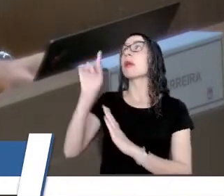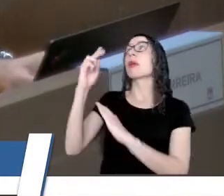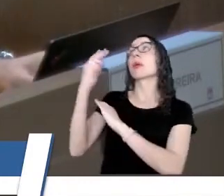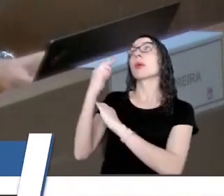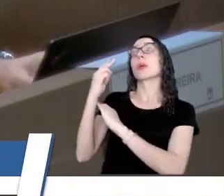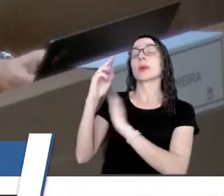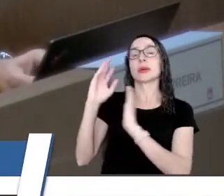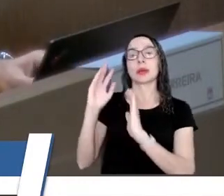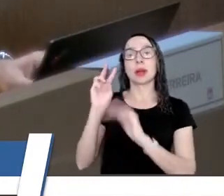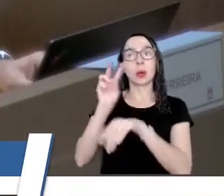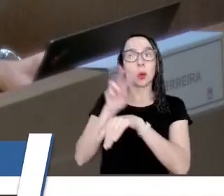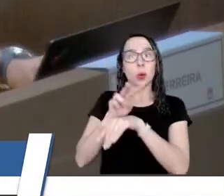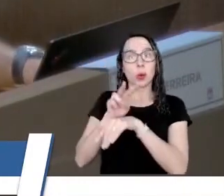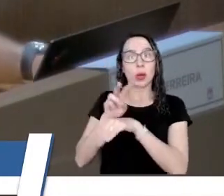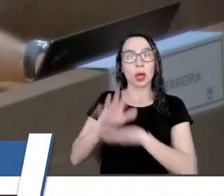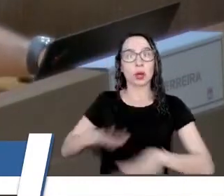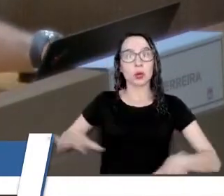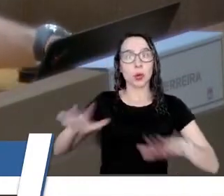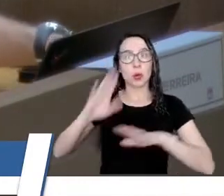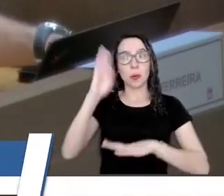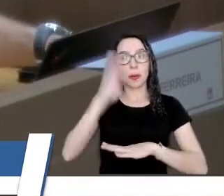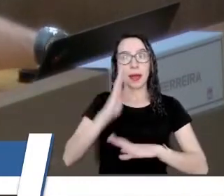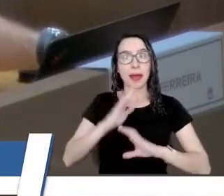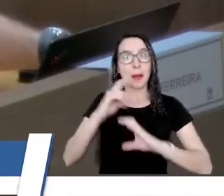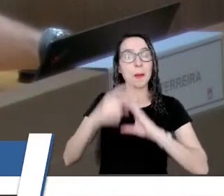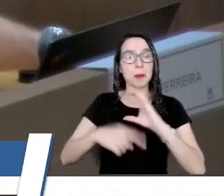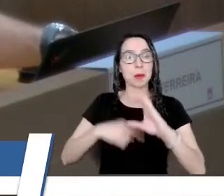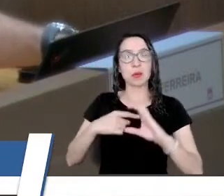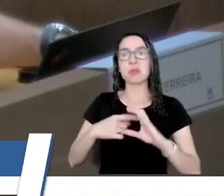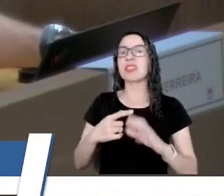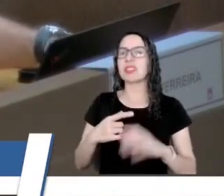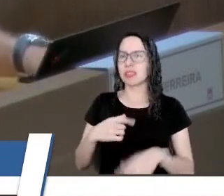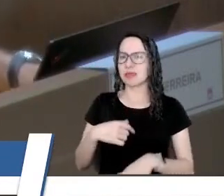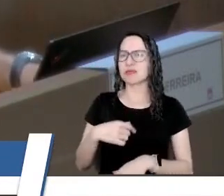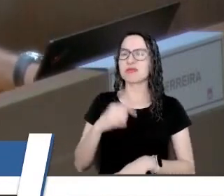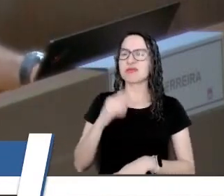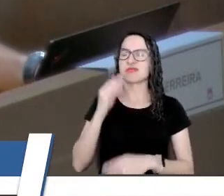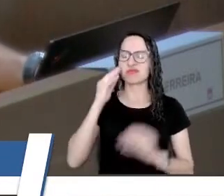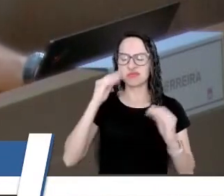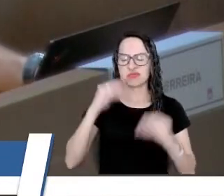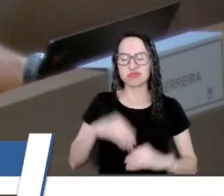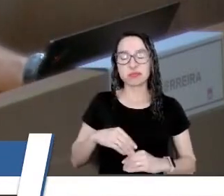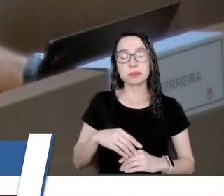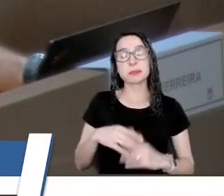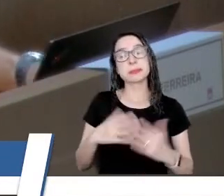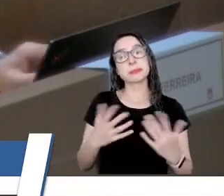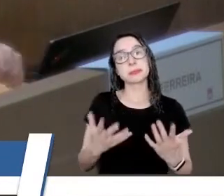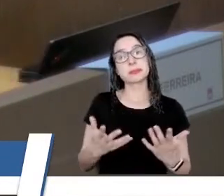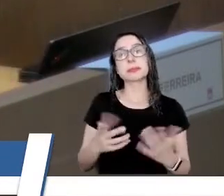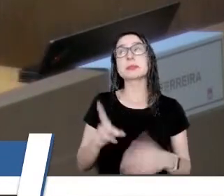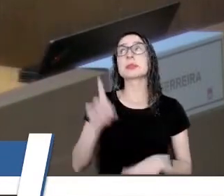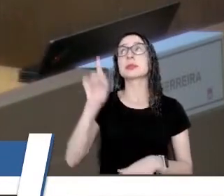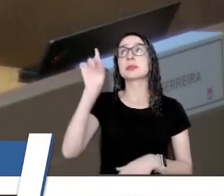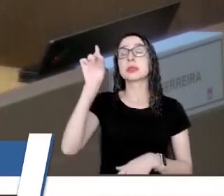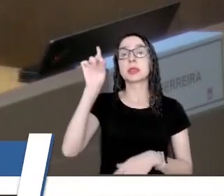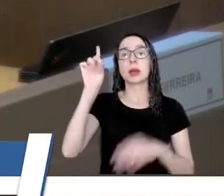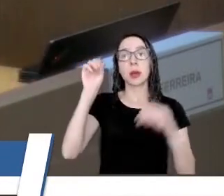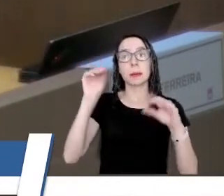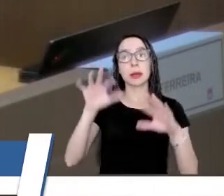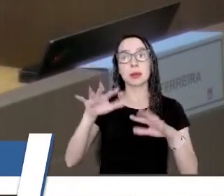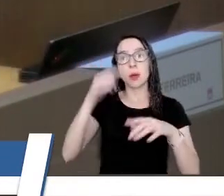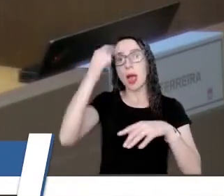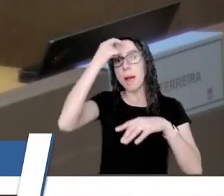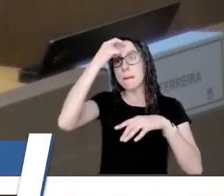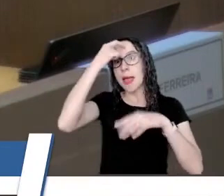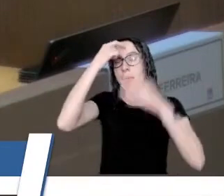olhando por todos nós no Brasil e no mundo, porque senão era de ser decepcionante. Mas queira Deus que ilumine a mente dos nossos